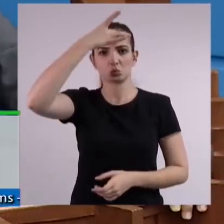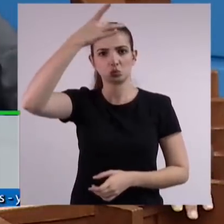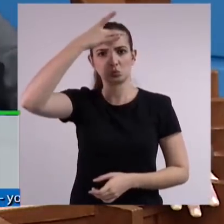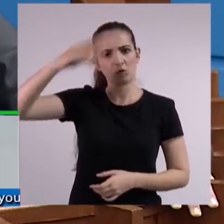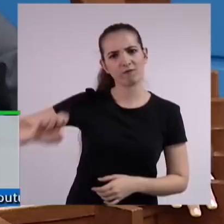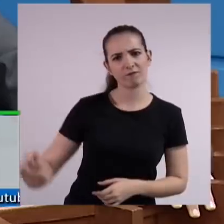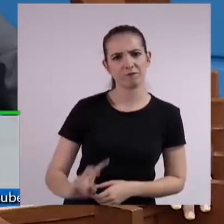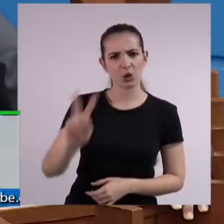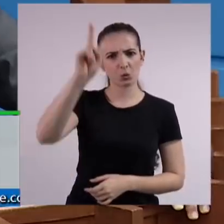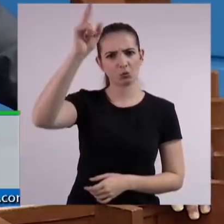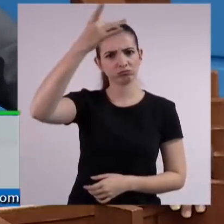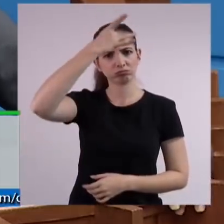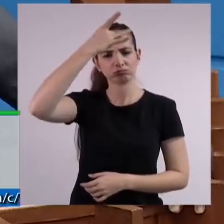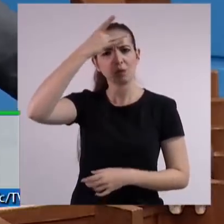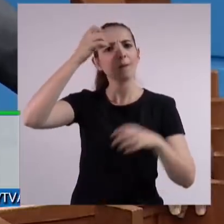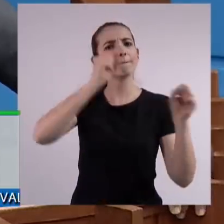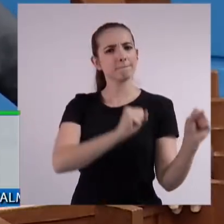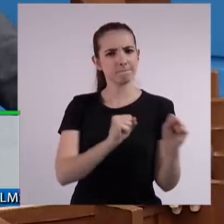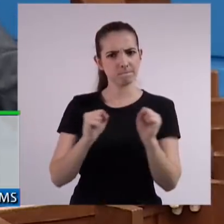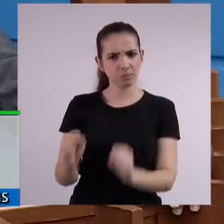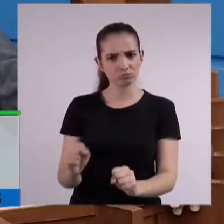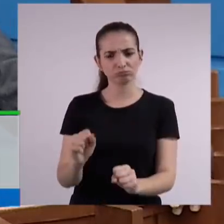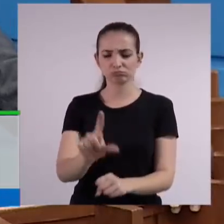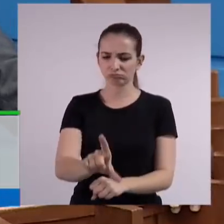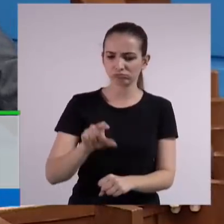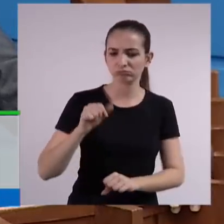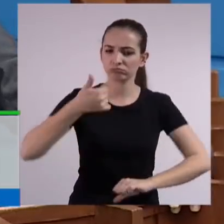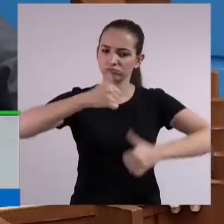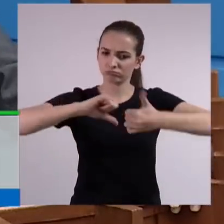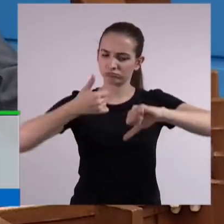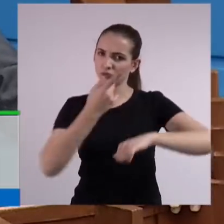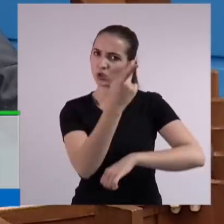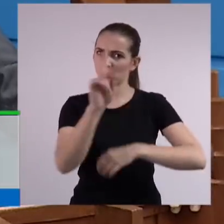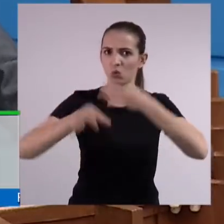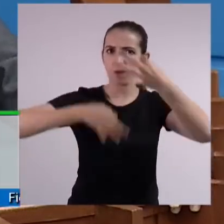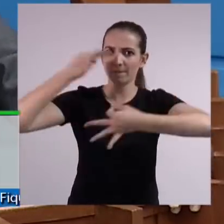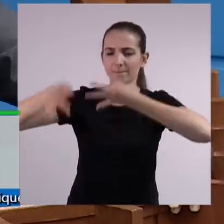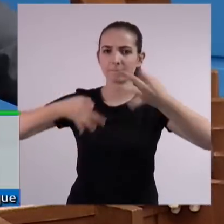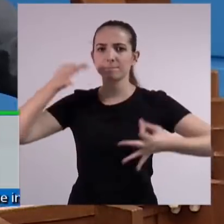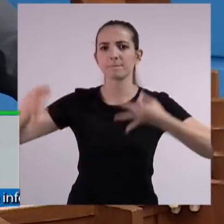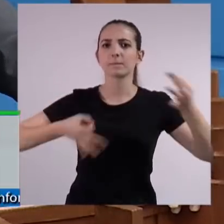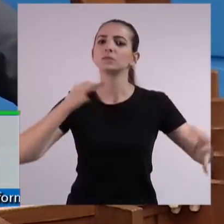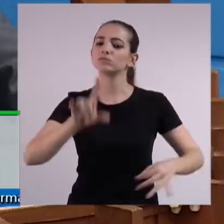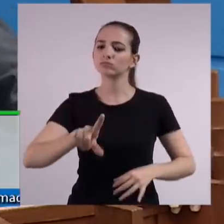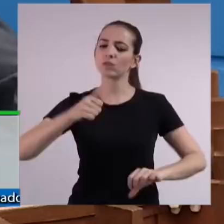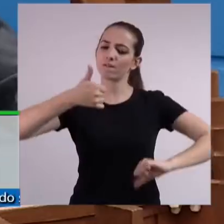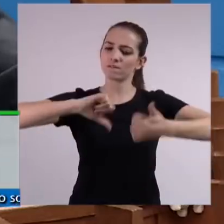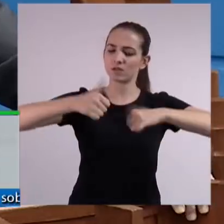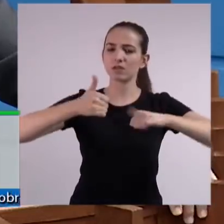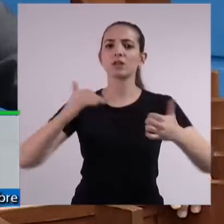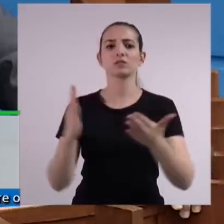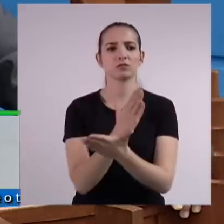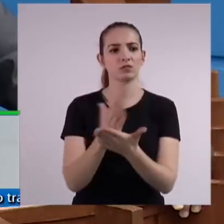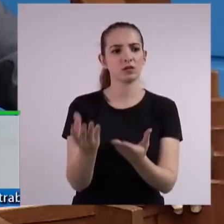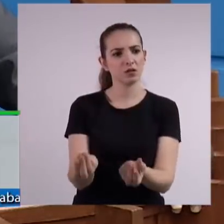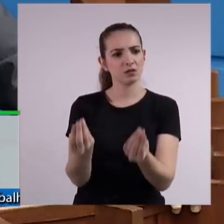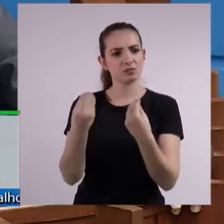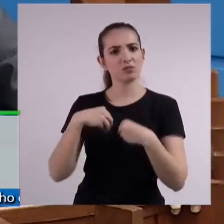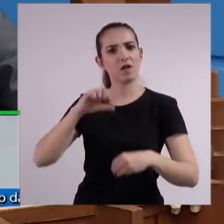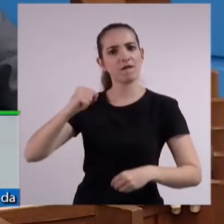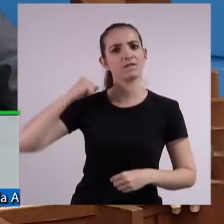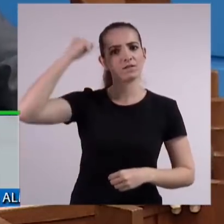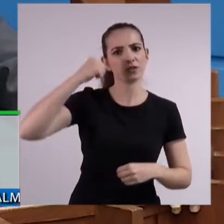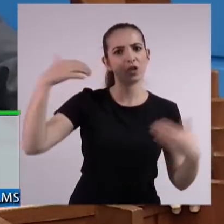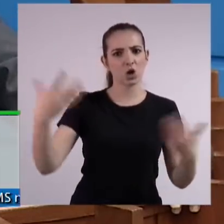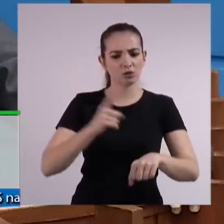valor, possa me colocar na sua apreciação e avaliar a possibilidade de me conceder a